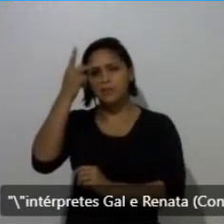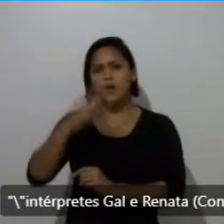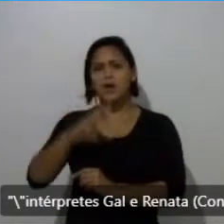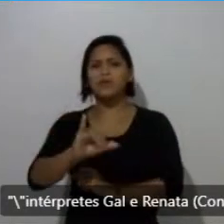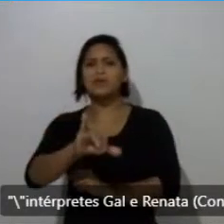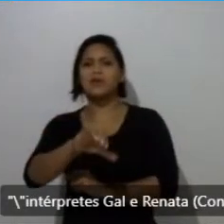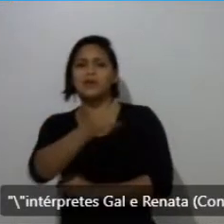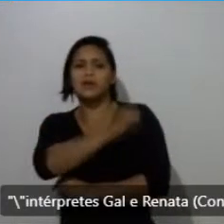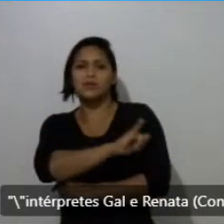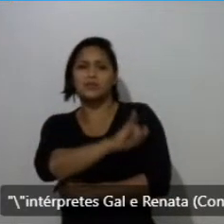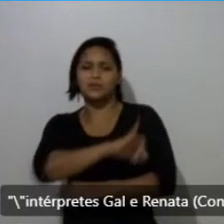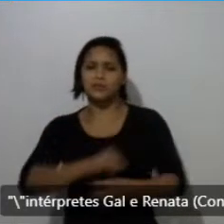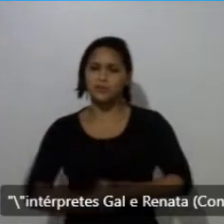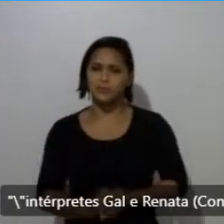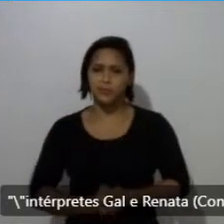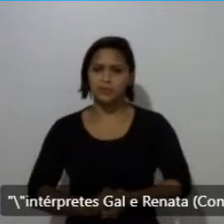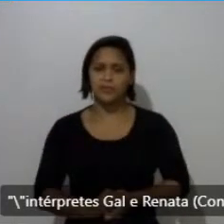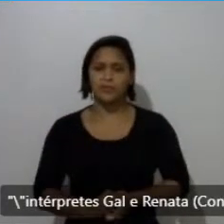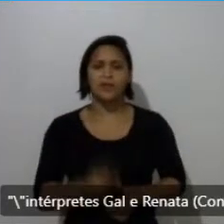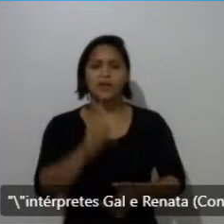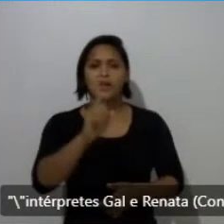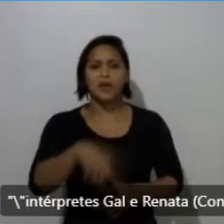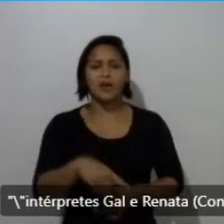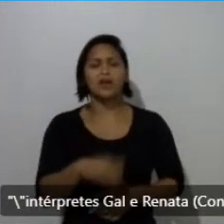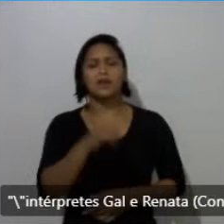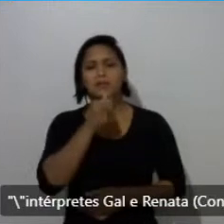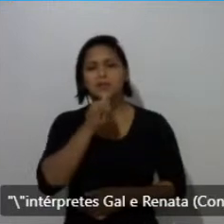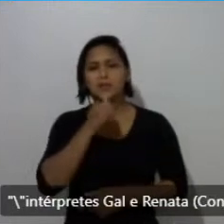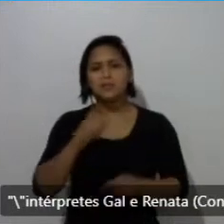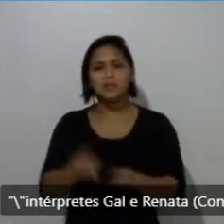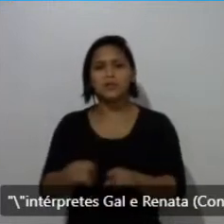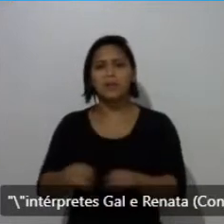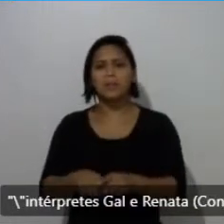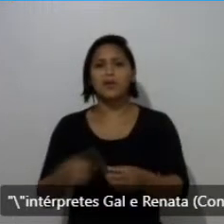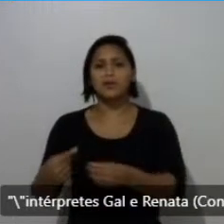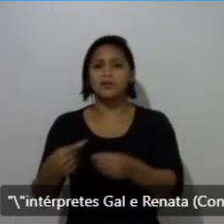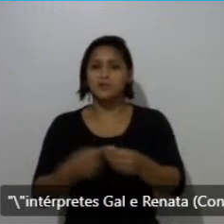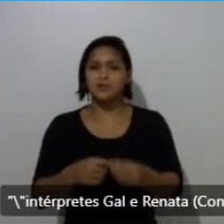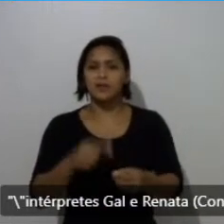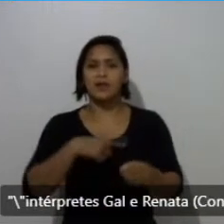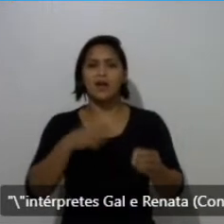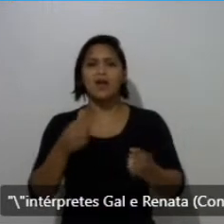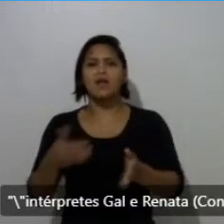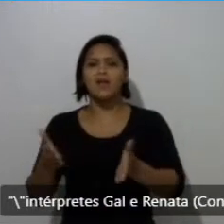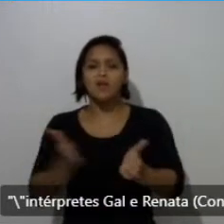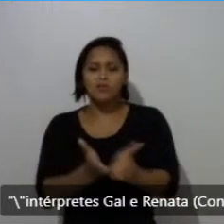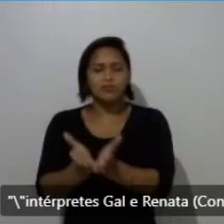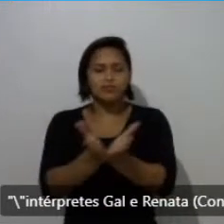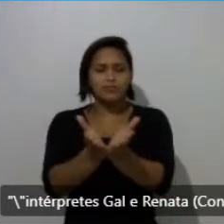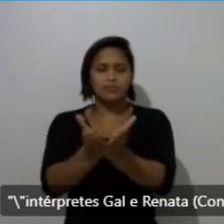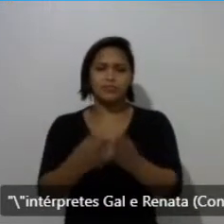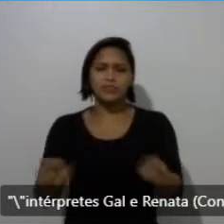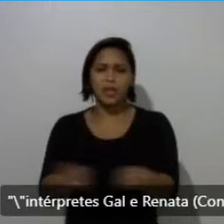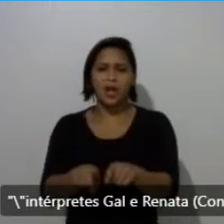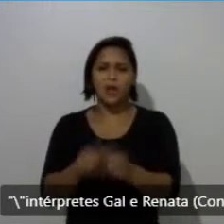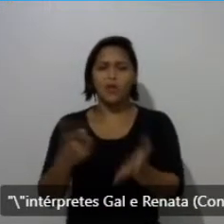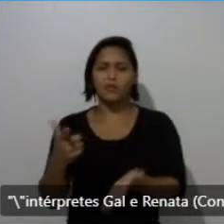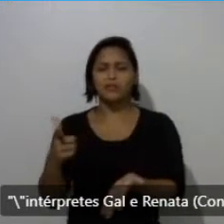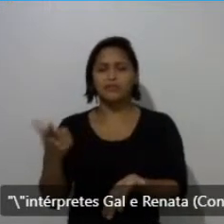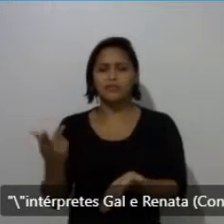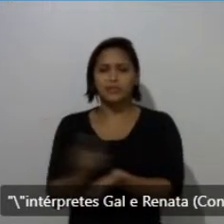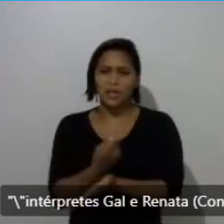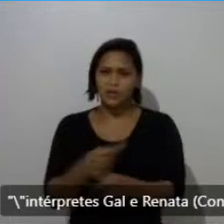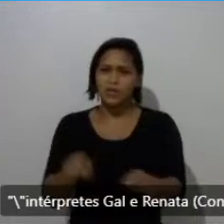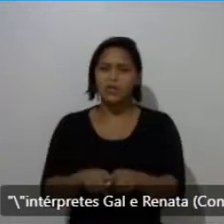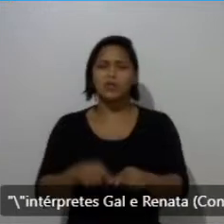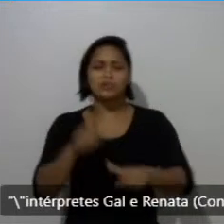de Janeiro. Aqui, por exemplo, aqui em Ubatuba, as corridas de canoa, né? Tem todo um